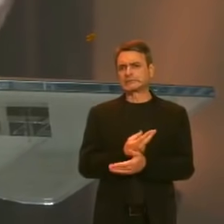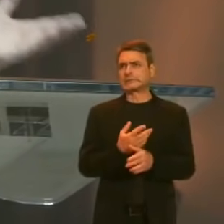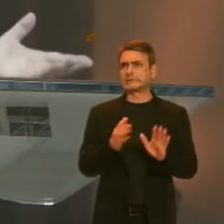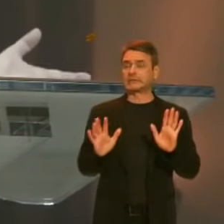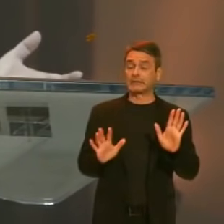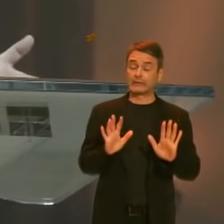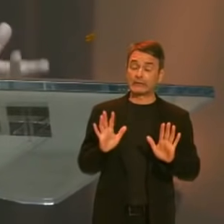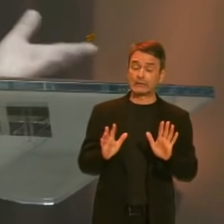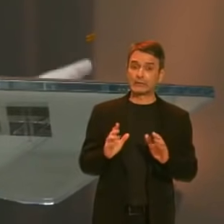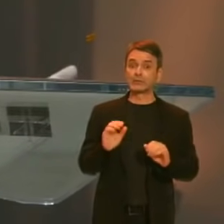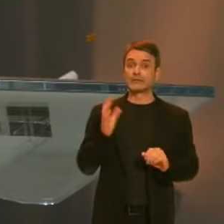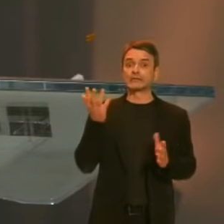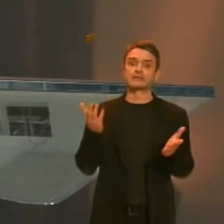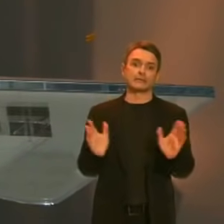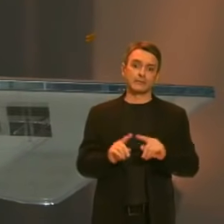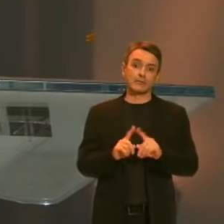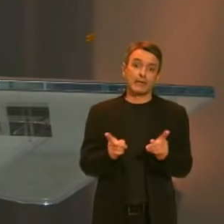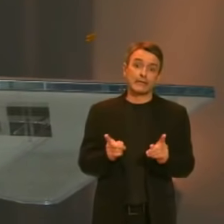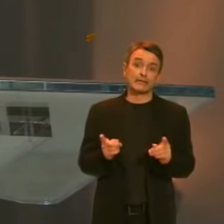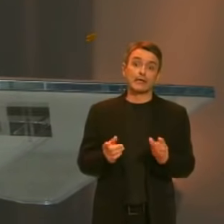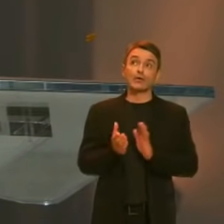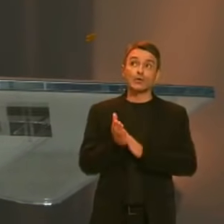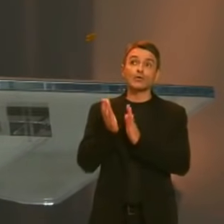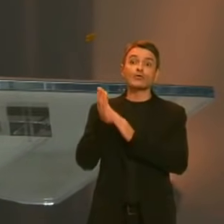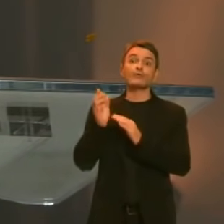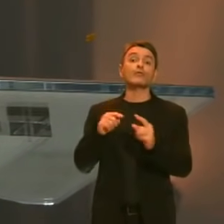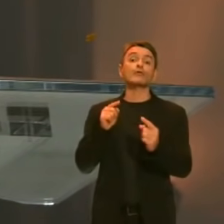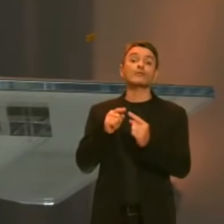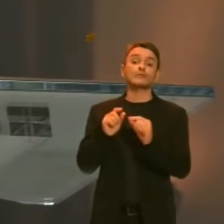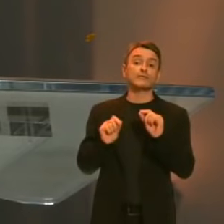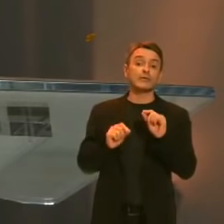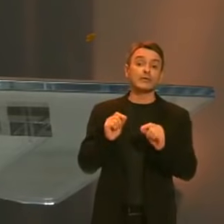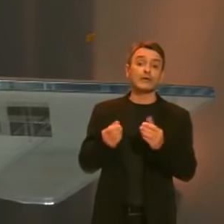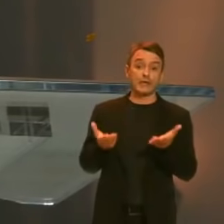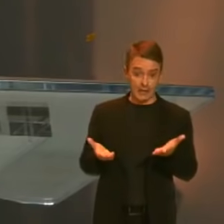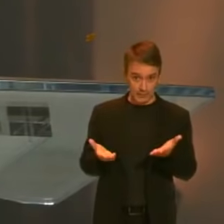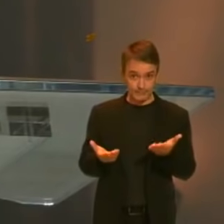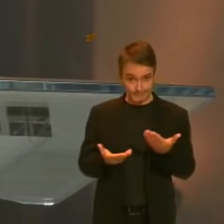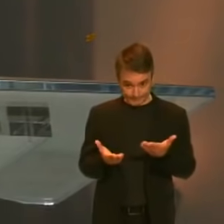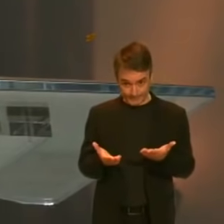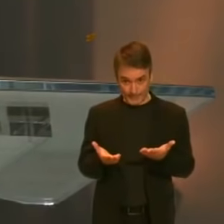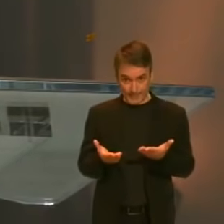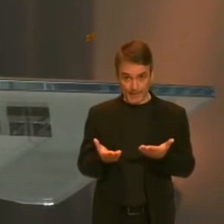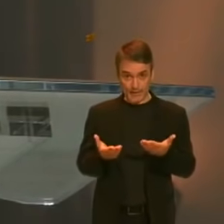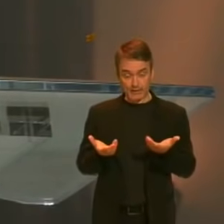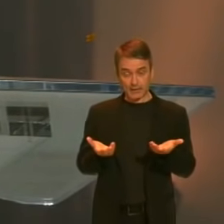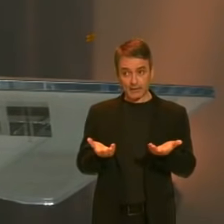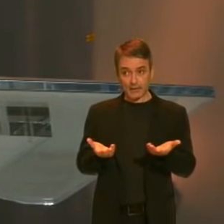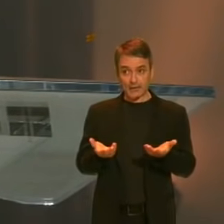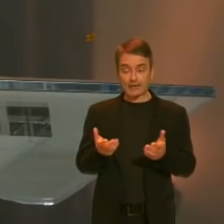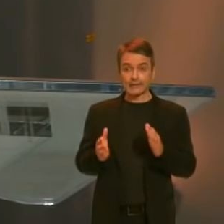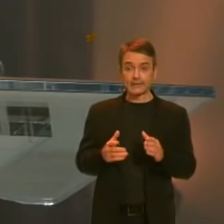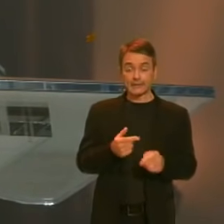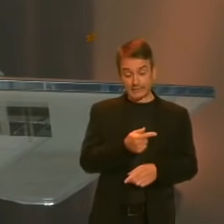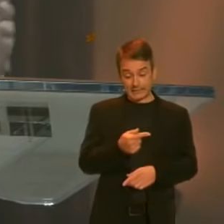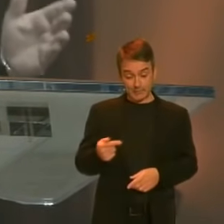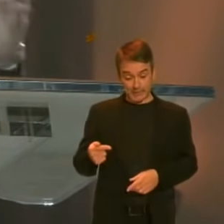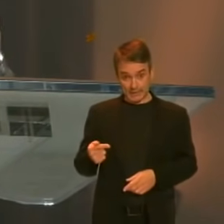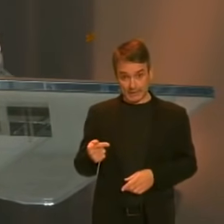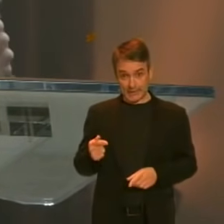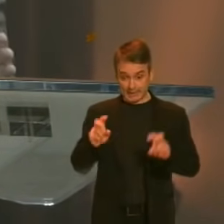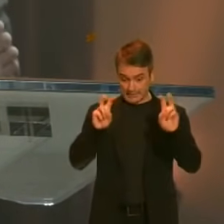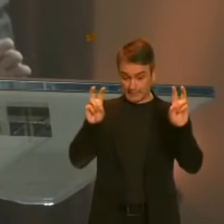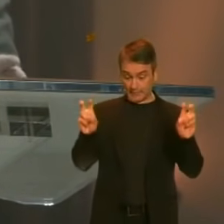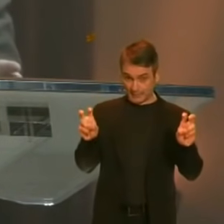de louvor a Deus que eu queria dividir com você, não é? Essa semana foi a primeira semana dessa campanha. Nos